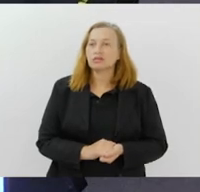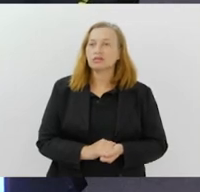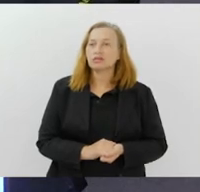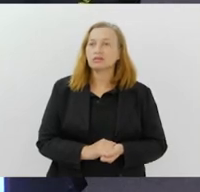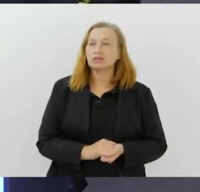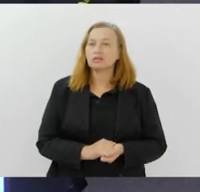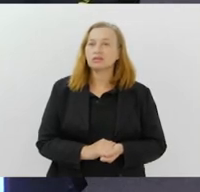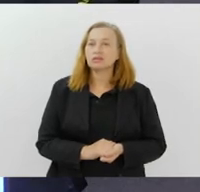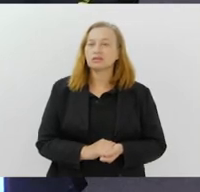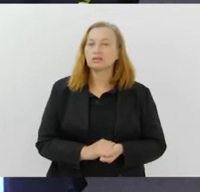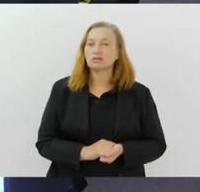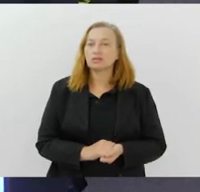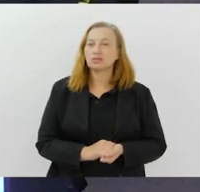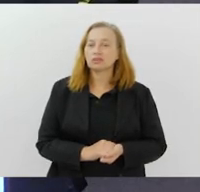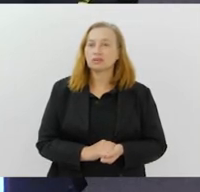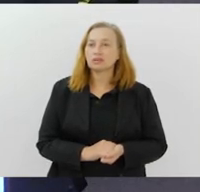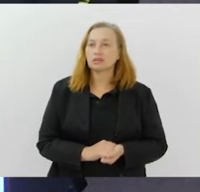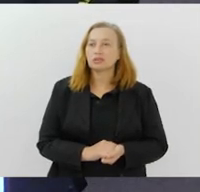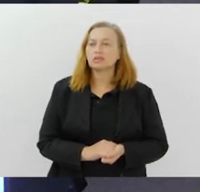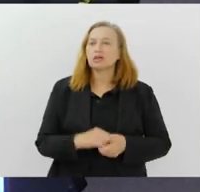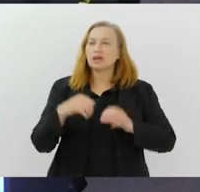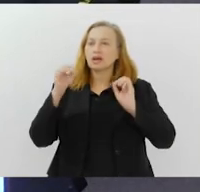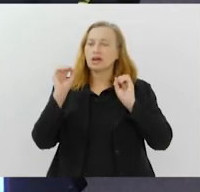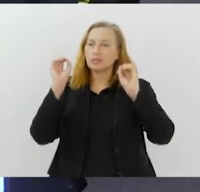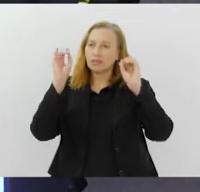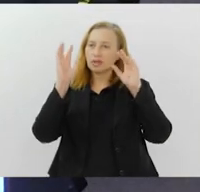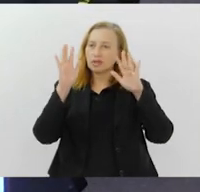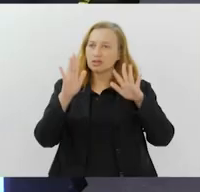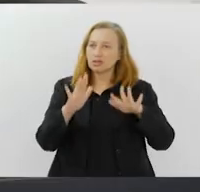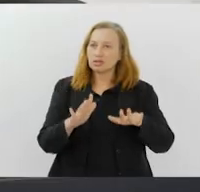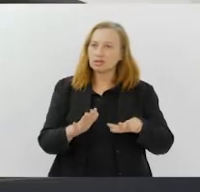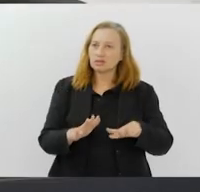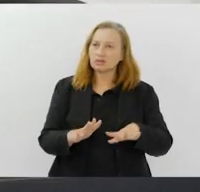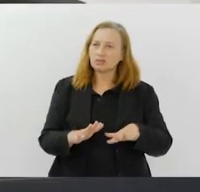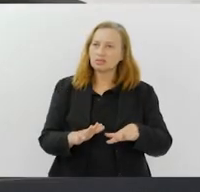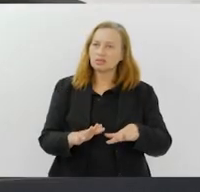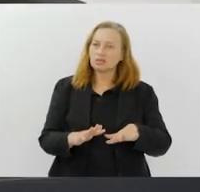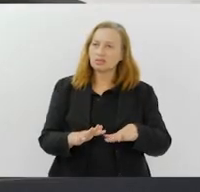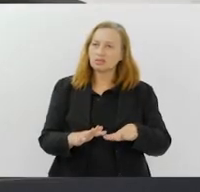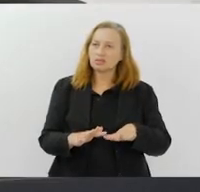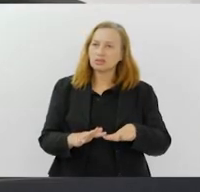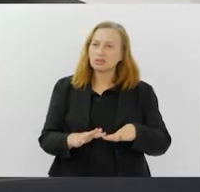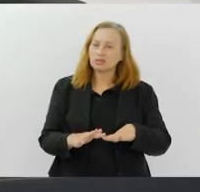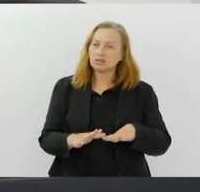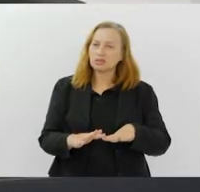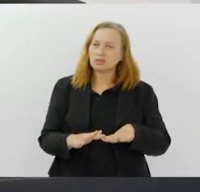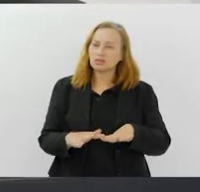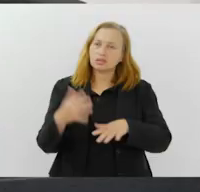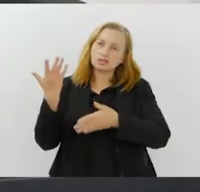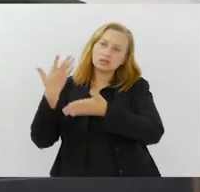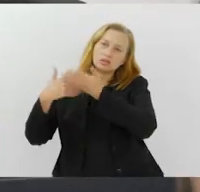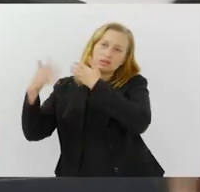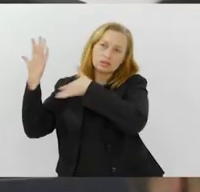saudações bênção meus ancestrais eh saudações